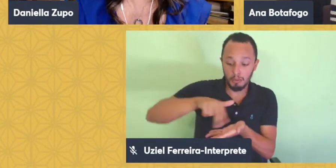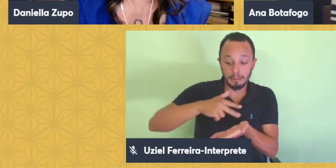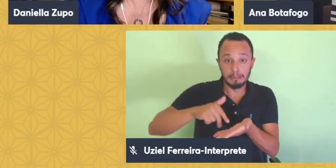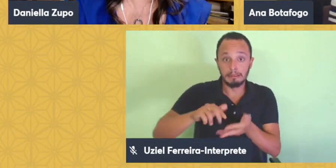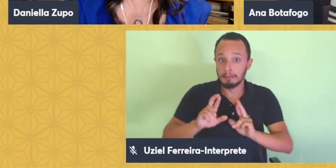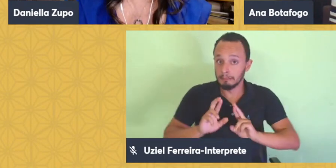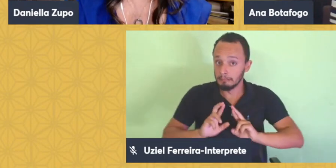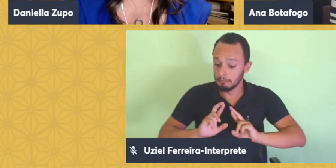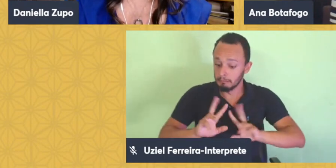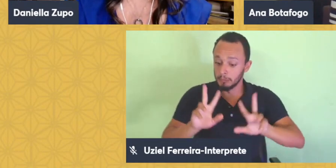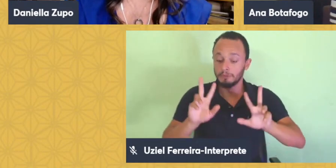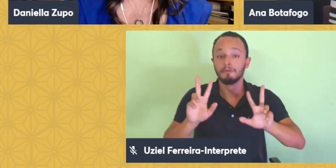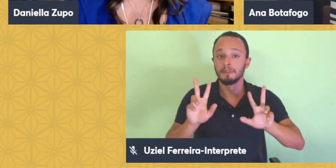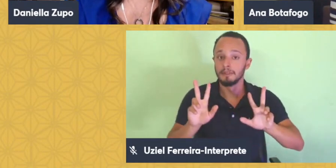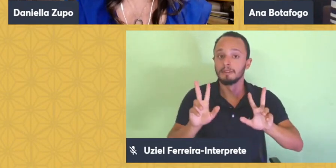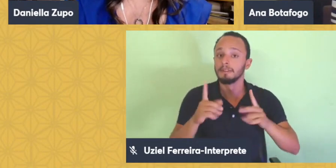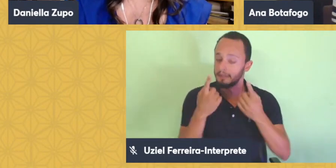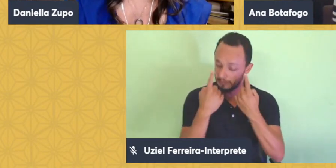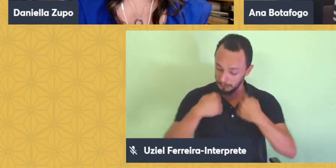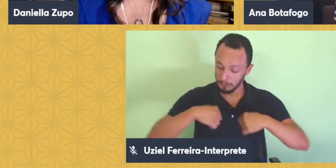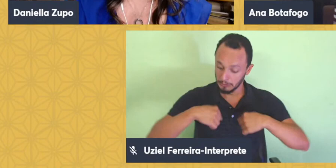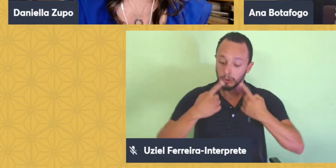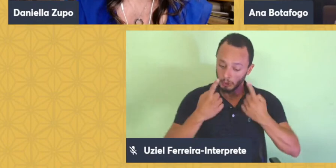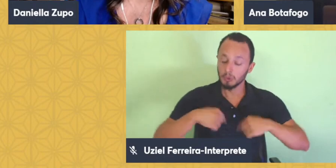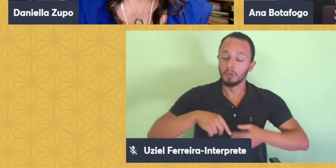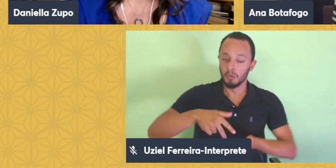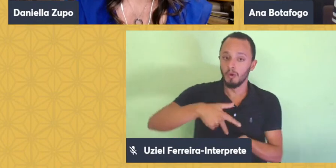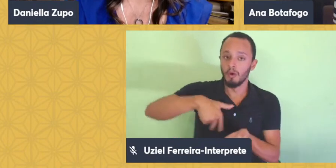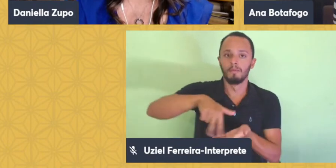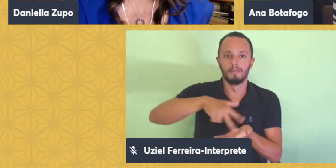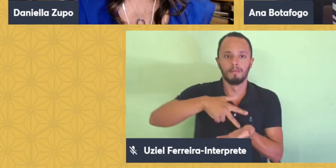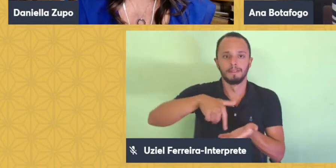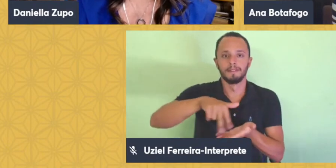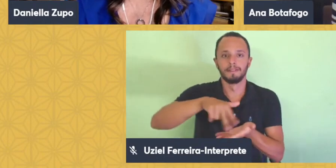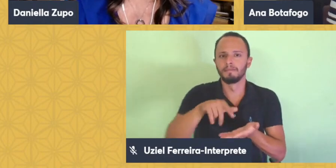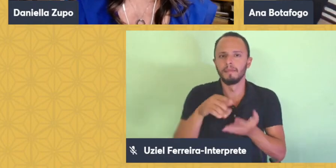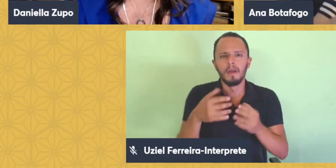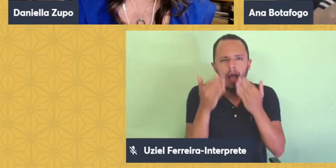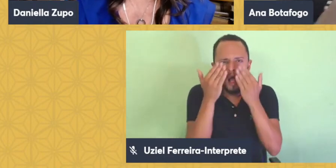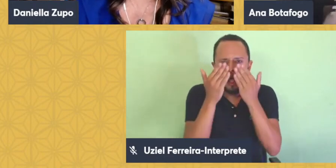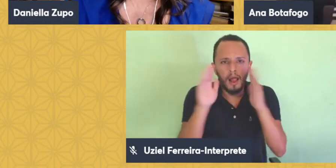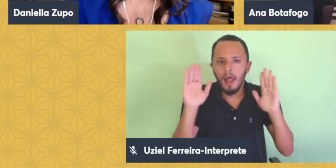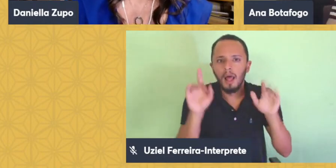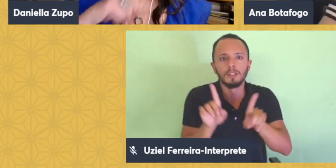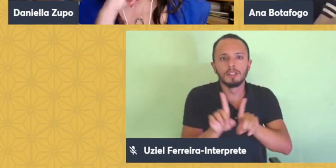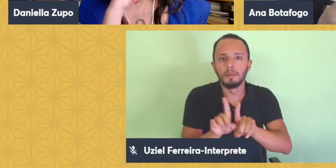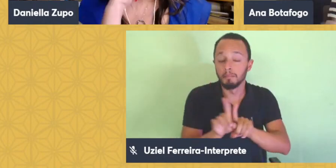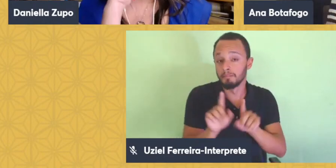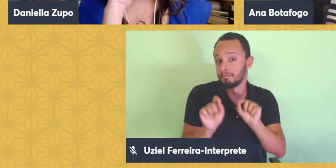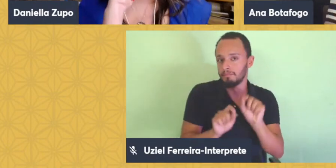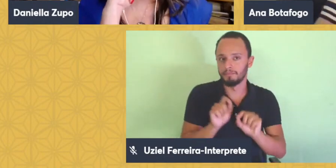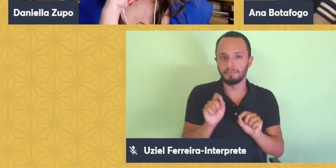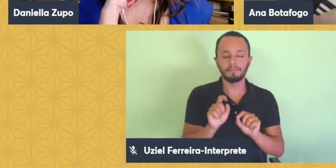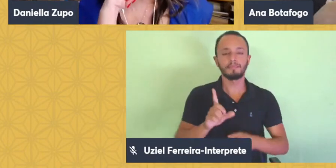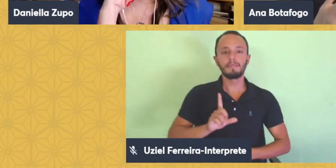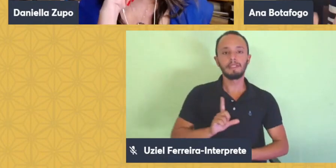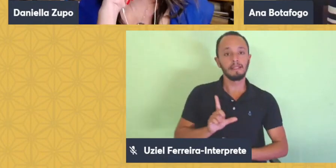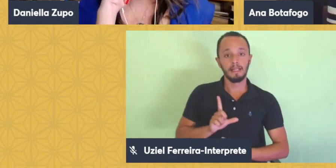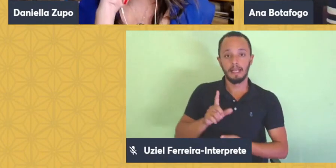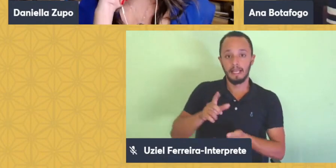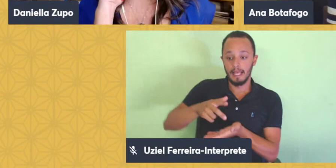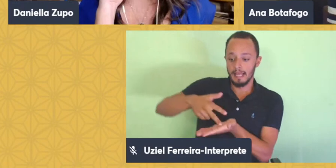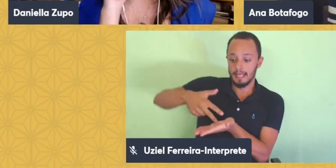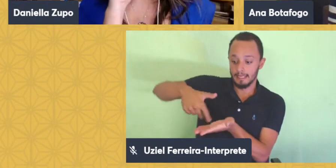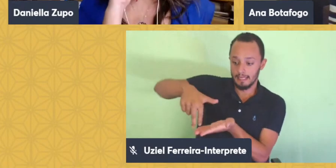esse corpo Exatamente esse corpo que dança um Claro que a Vertentes diferentes de dança